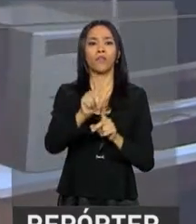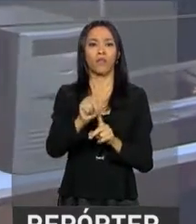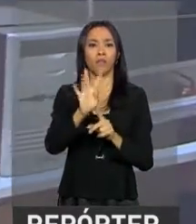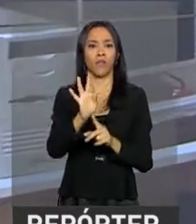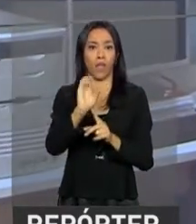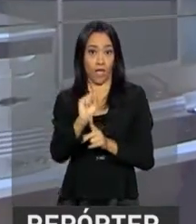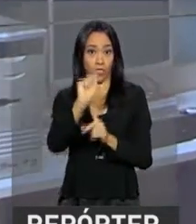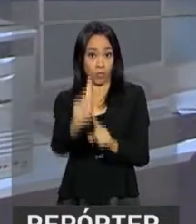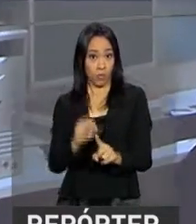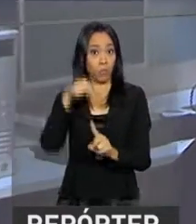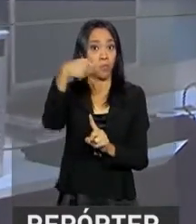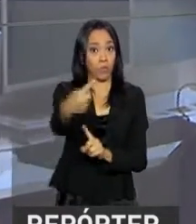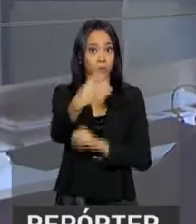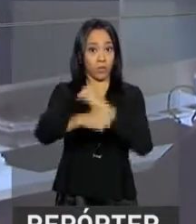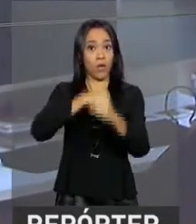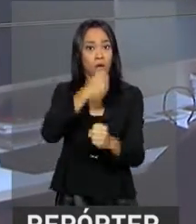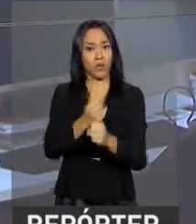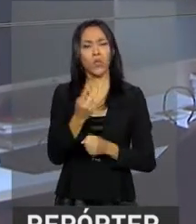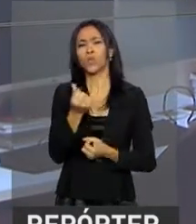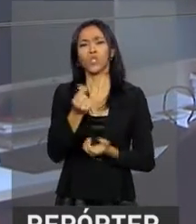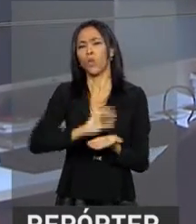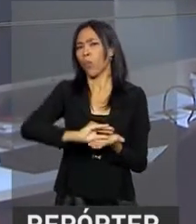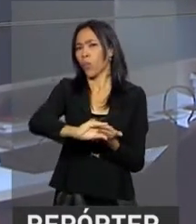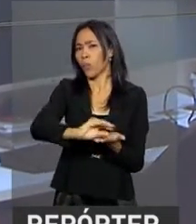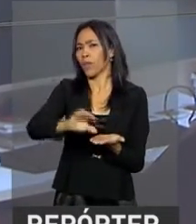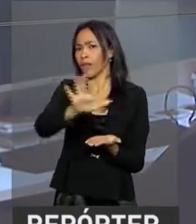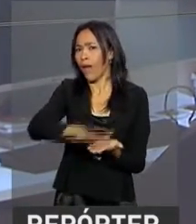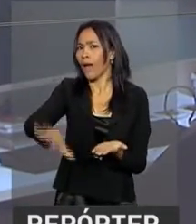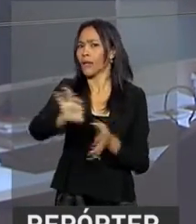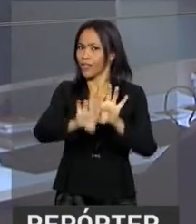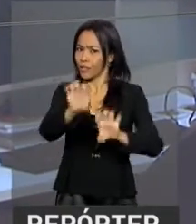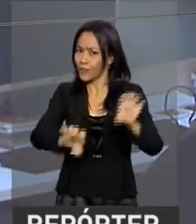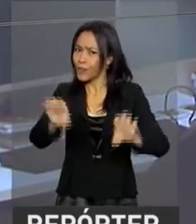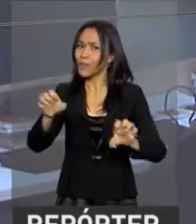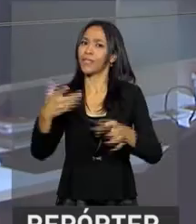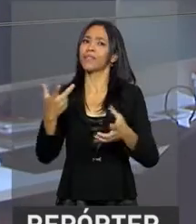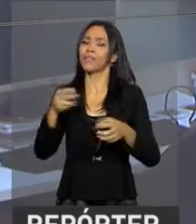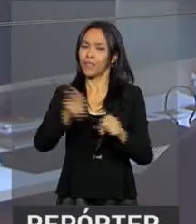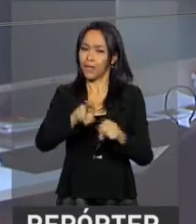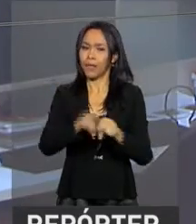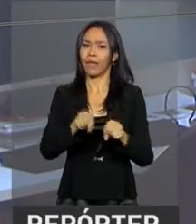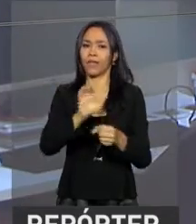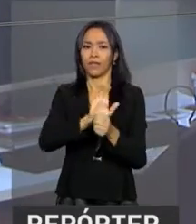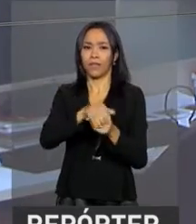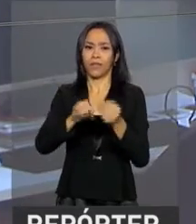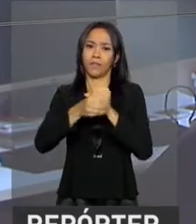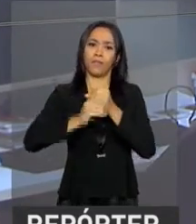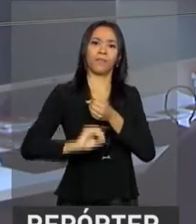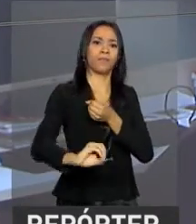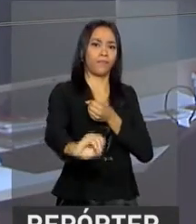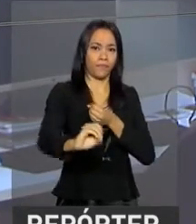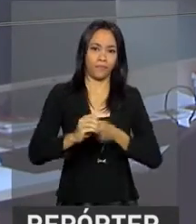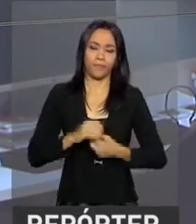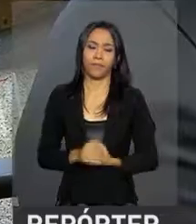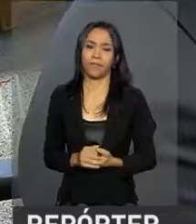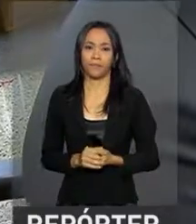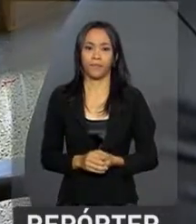próximo ano e quanto será investido em habitação infraestrutura e saneamento básico